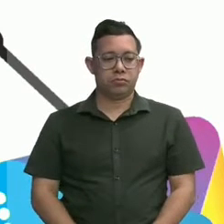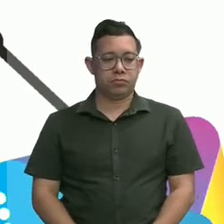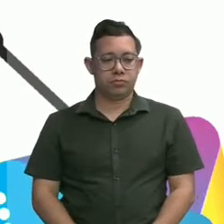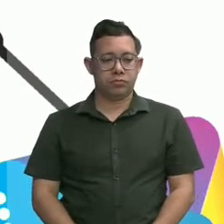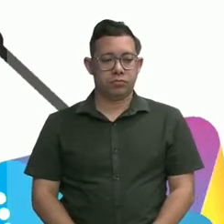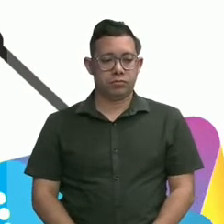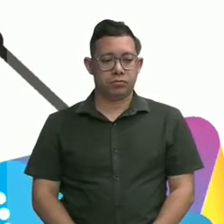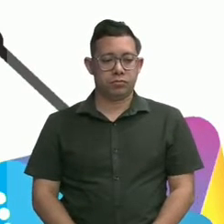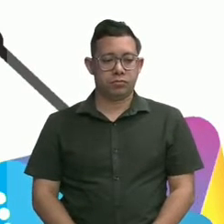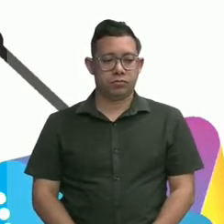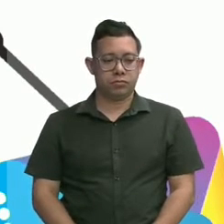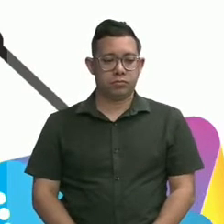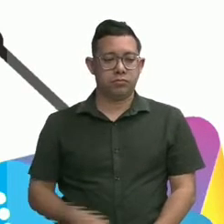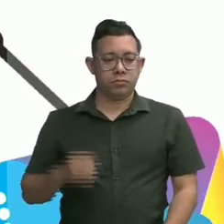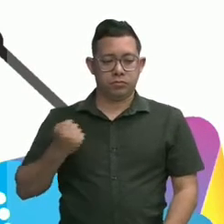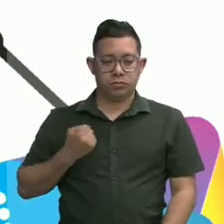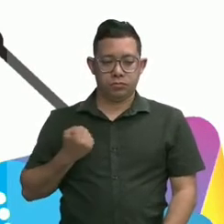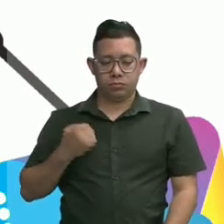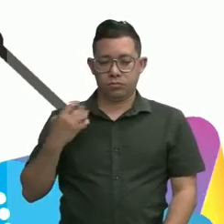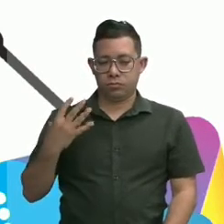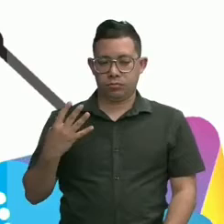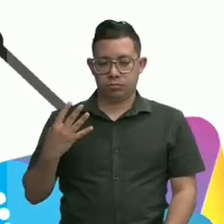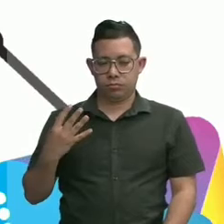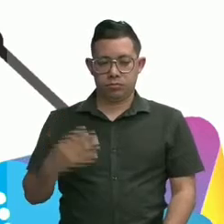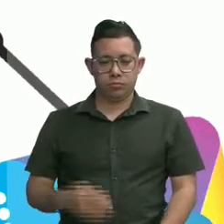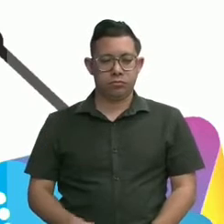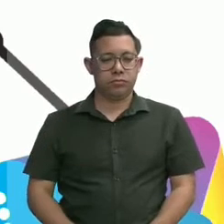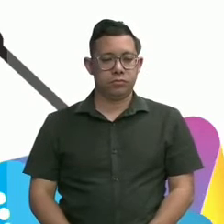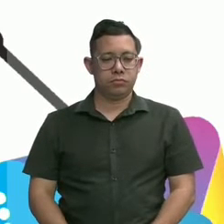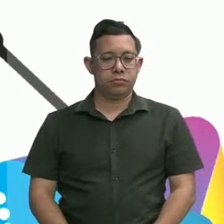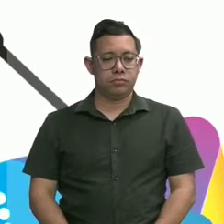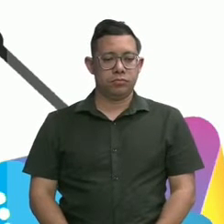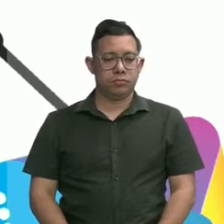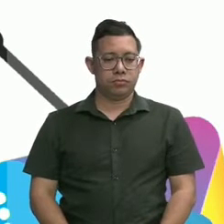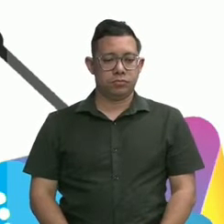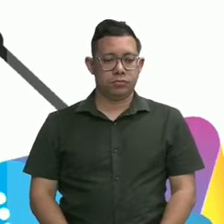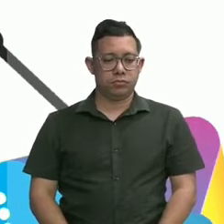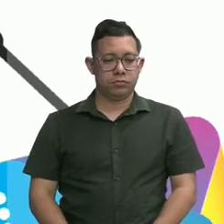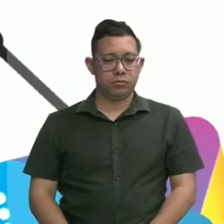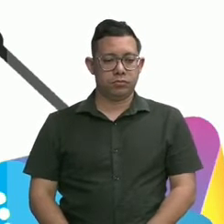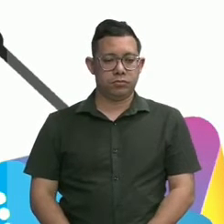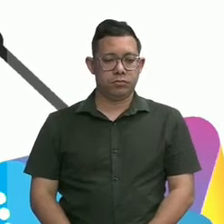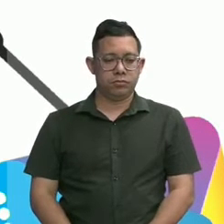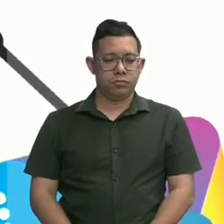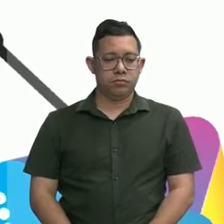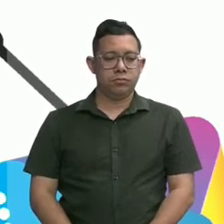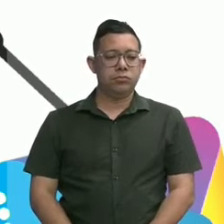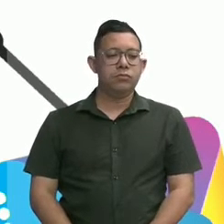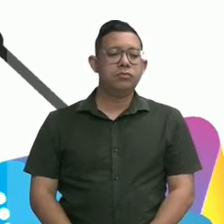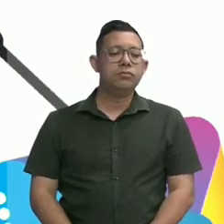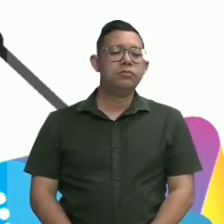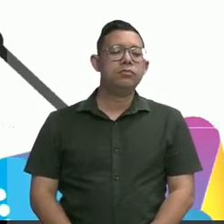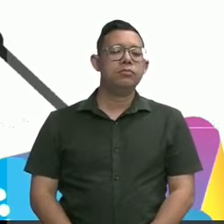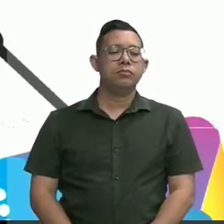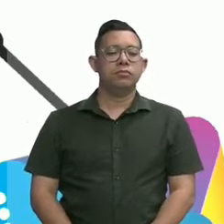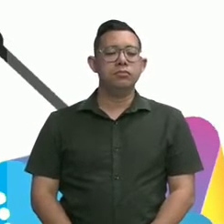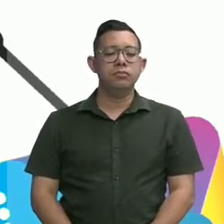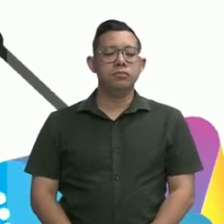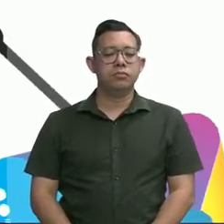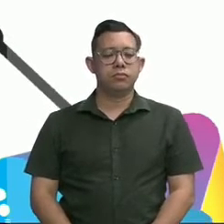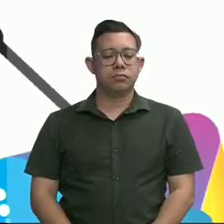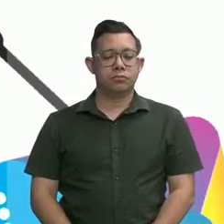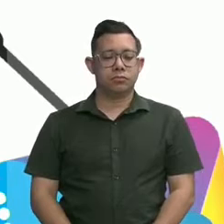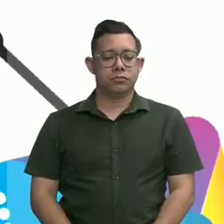e na equação 4 olha lá eu tenho raiz de 2 sobre 2 x ao